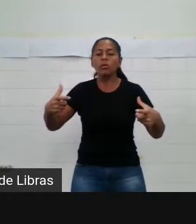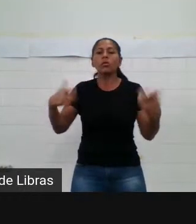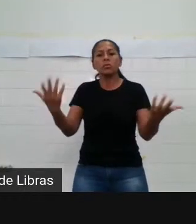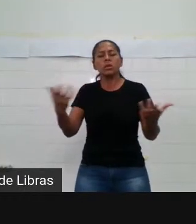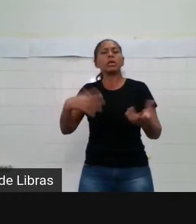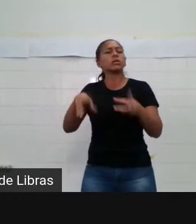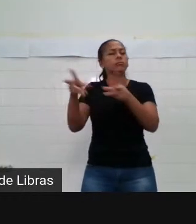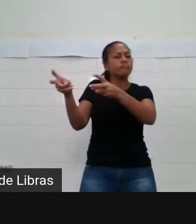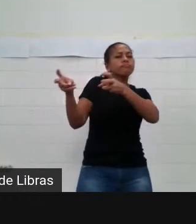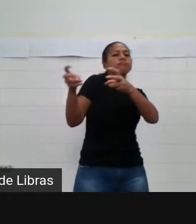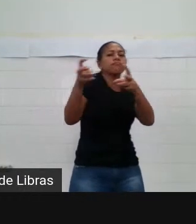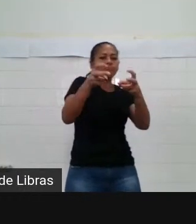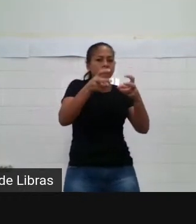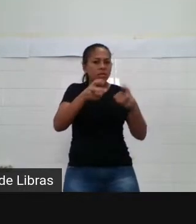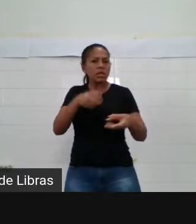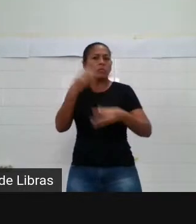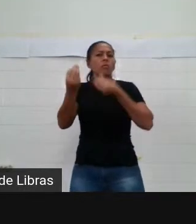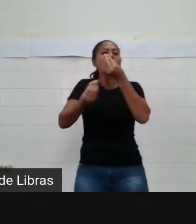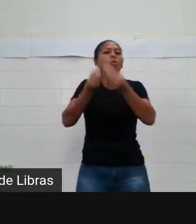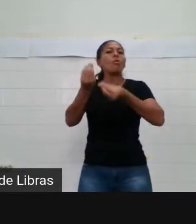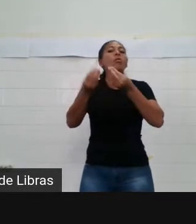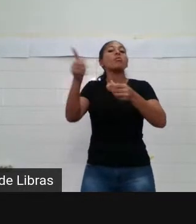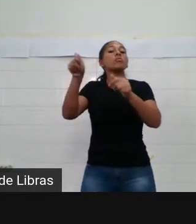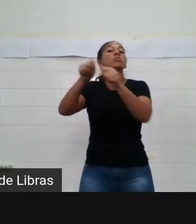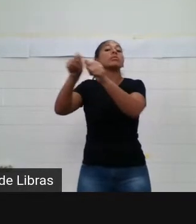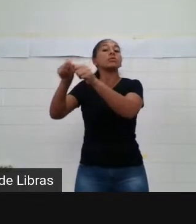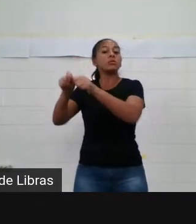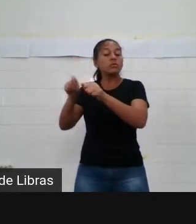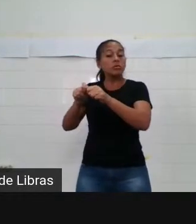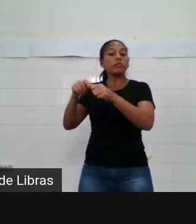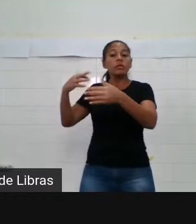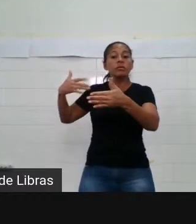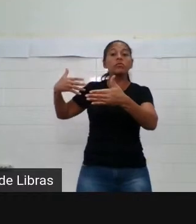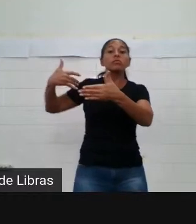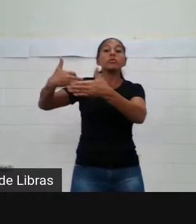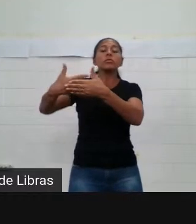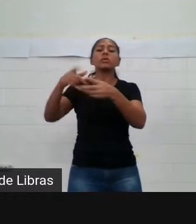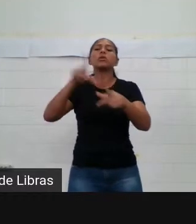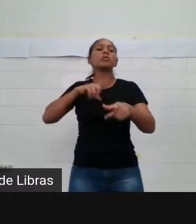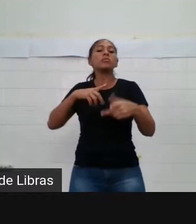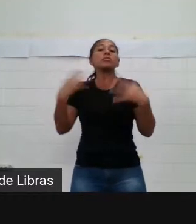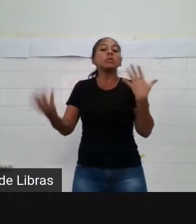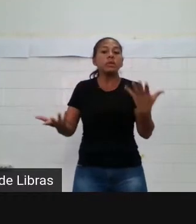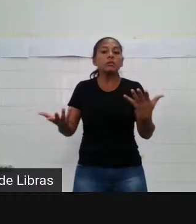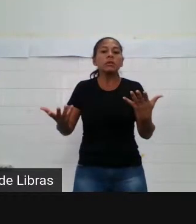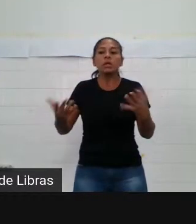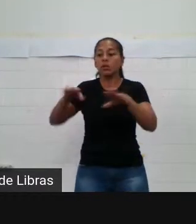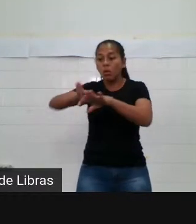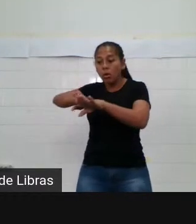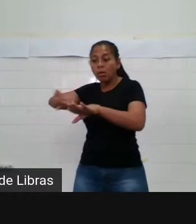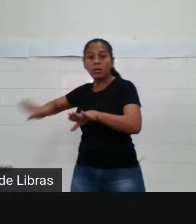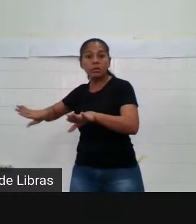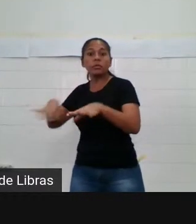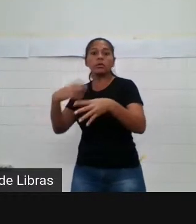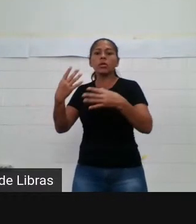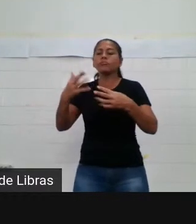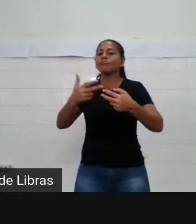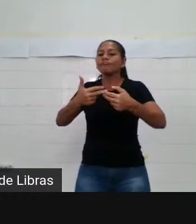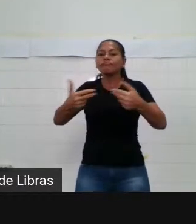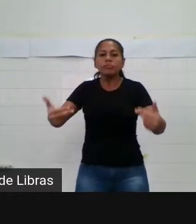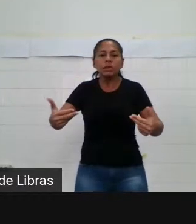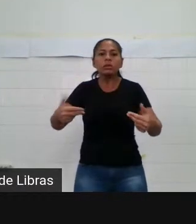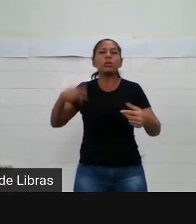perceber como essa tradição se constrói e como essa tradição também ela exclui. Ela exclui completamente o pensamento